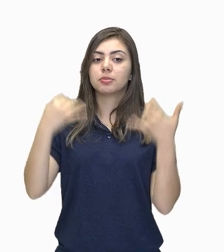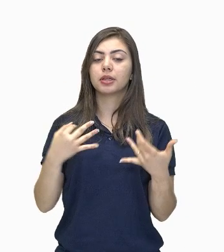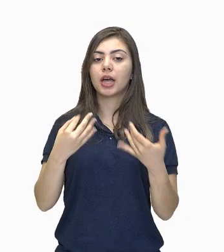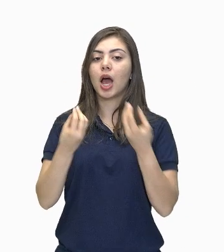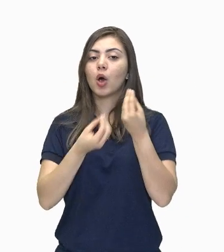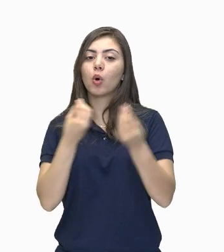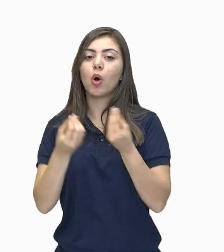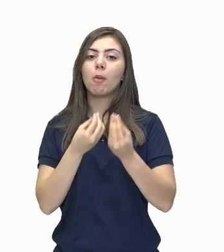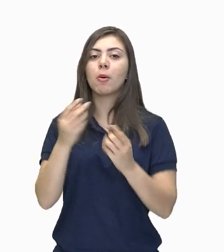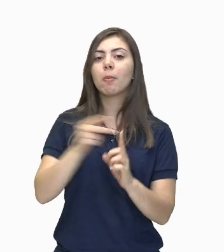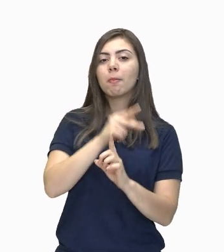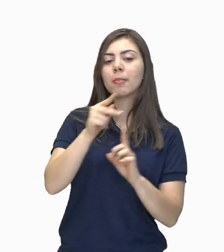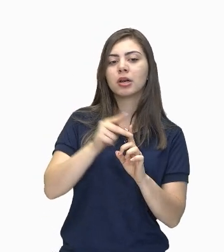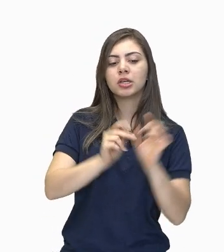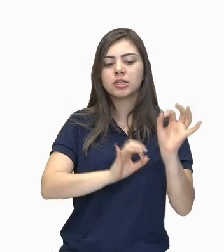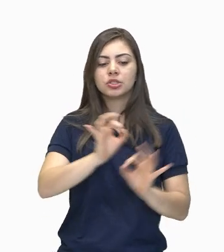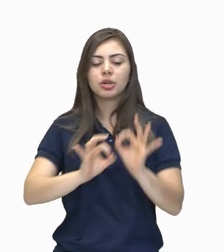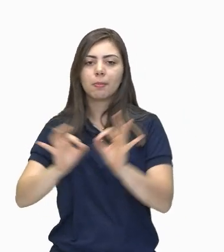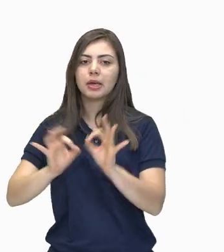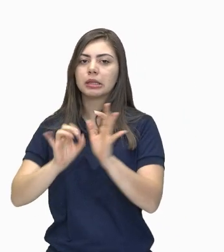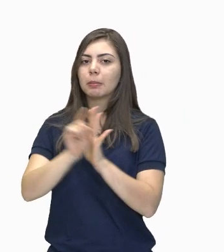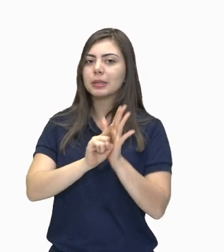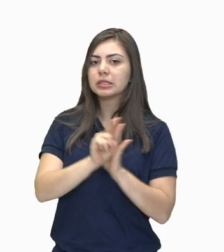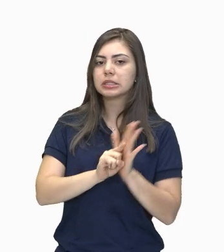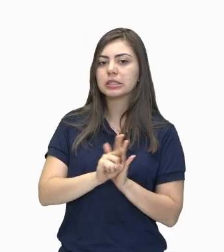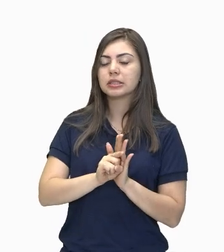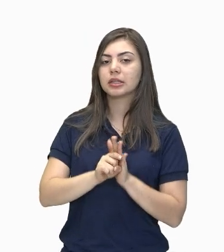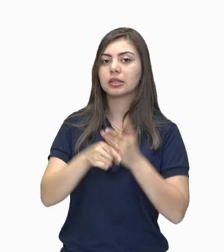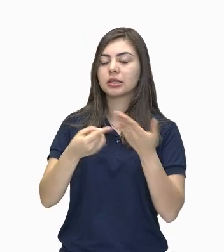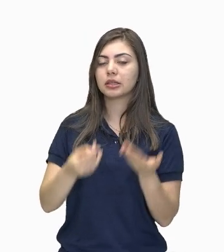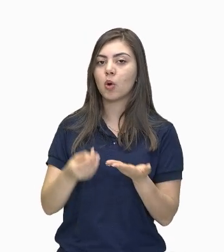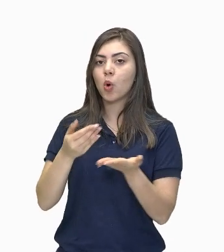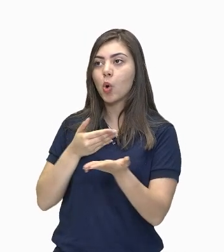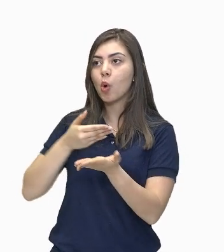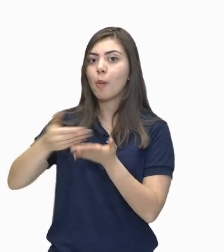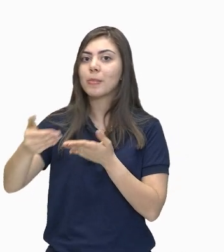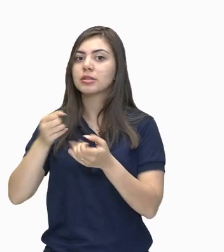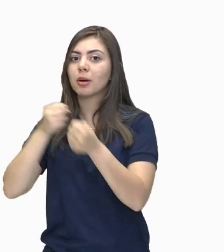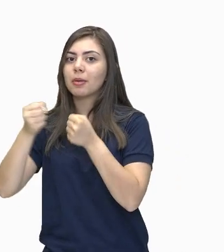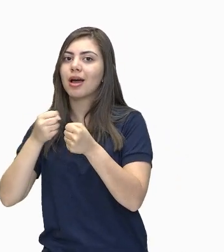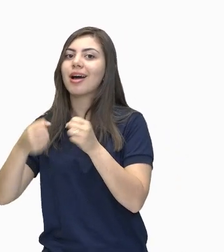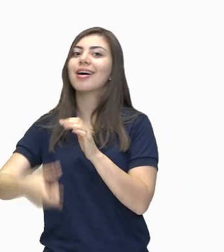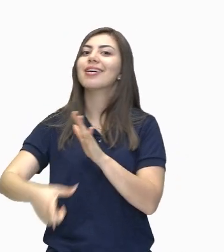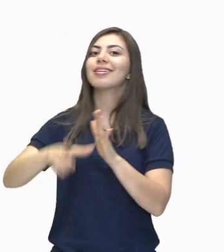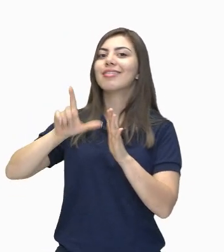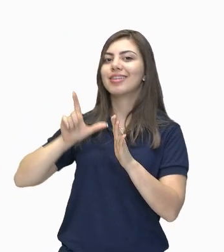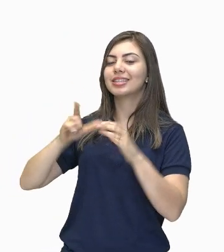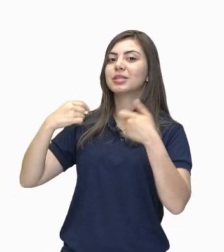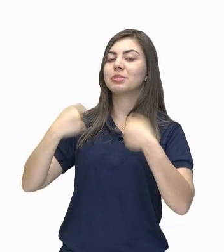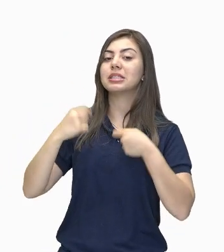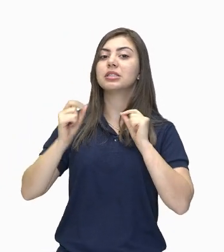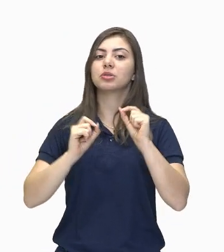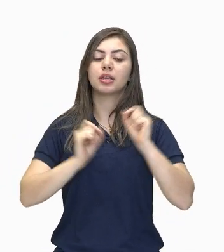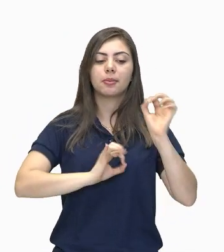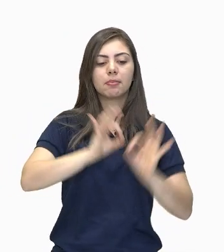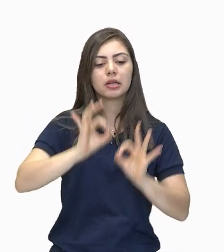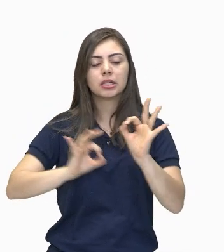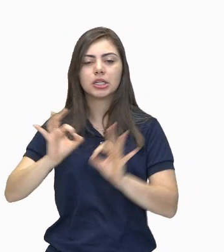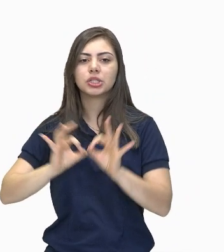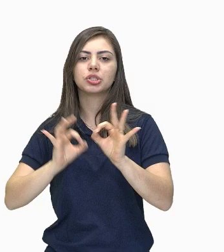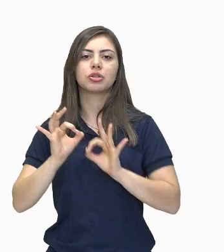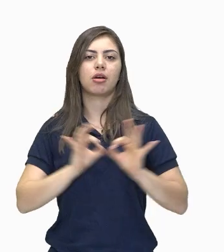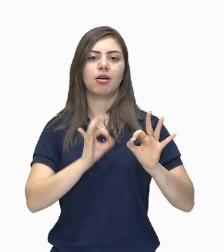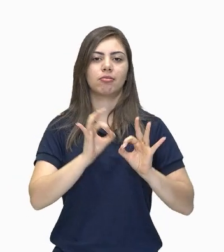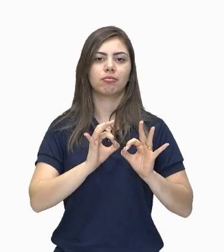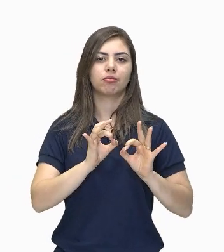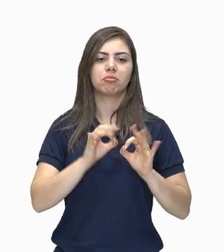acompanhe comigo aí. Antes de iniciar a coleta de dados, é essencial planejar a pesquisa. As principais etapas do